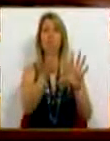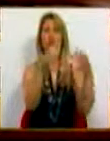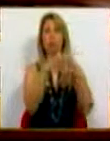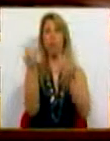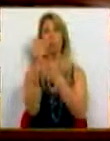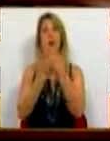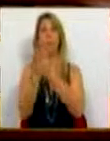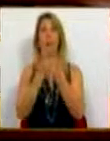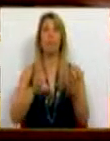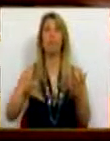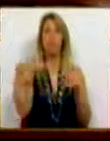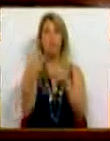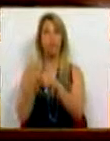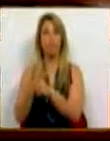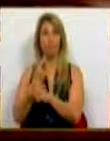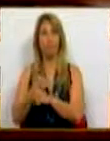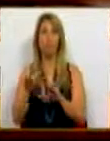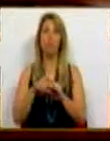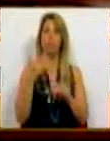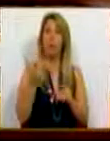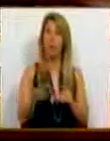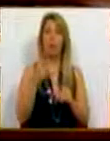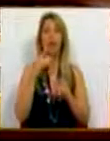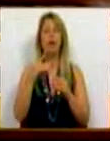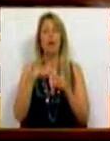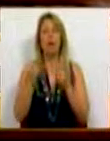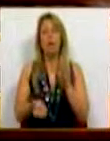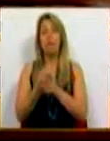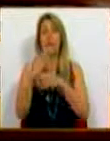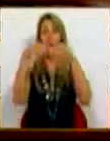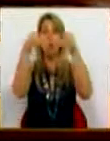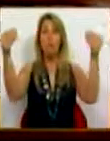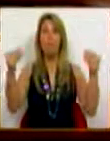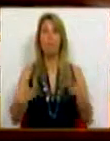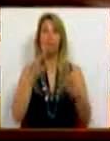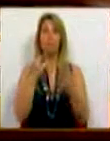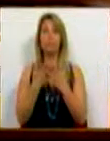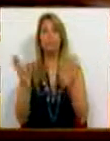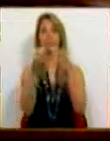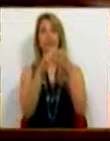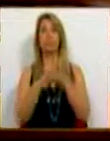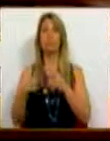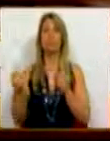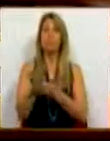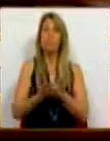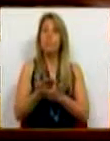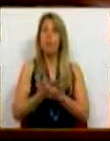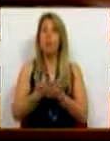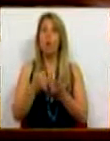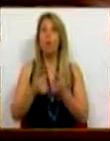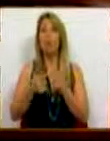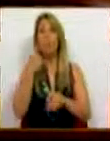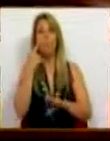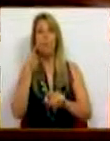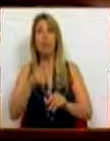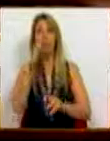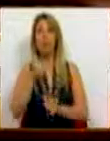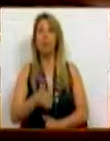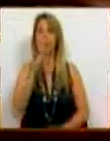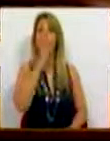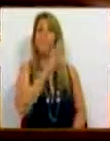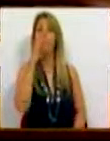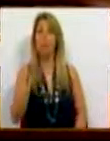formas várias, criando uma plataforma que permita aos agentes económicos conhecer boas práticas, promovendo experiências-piloto